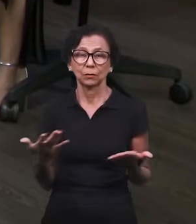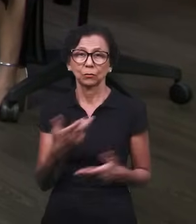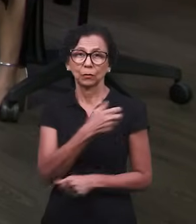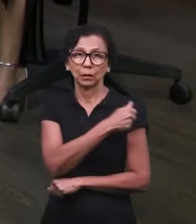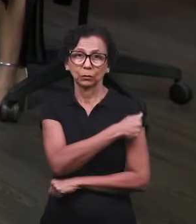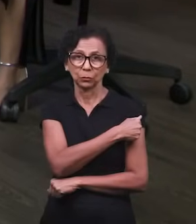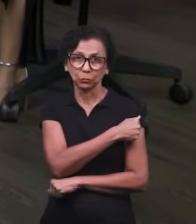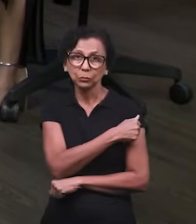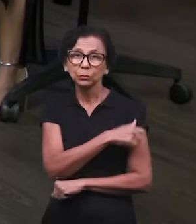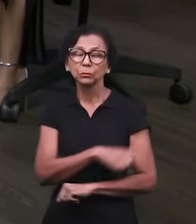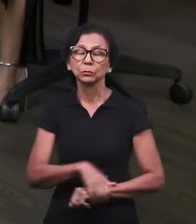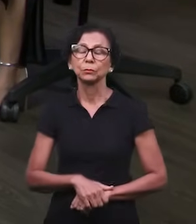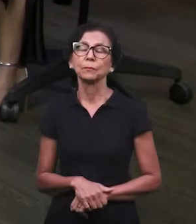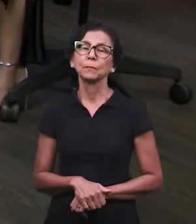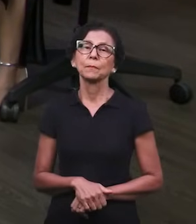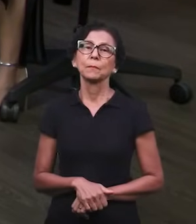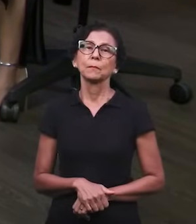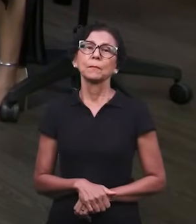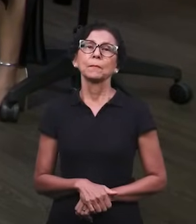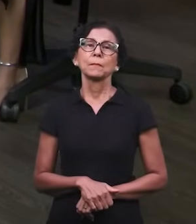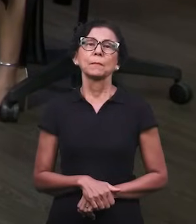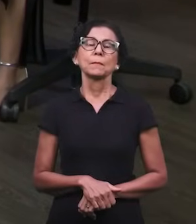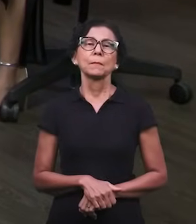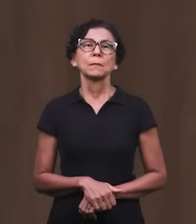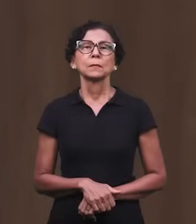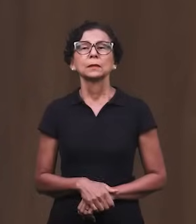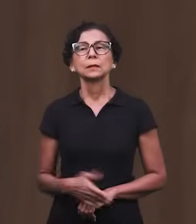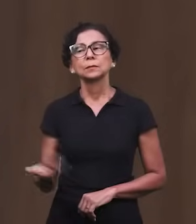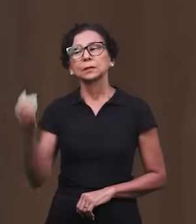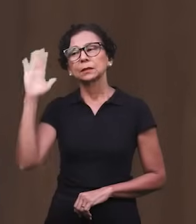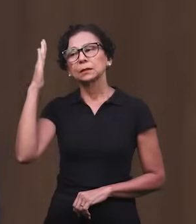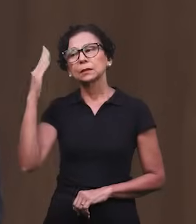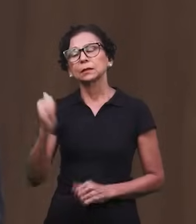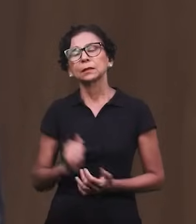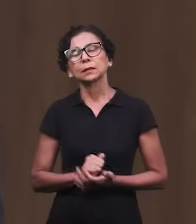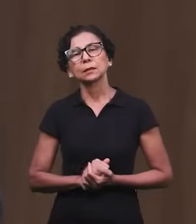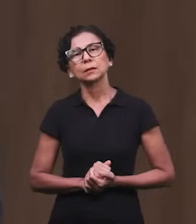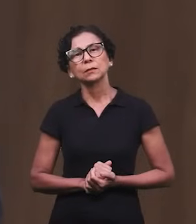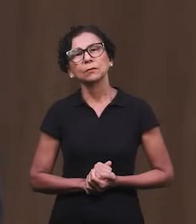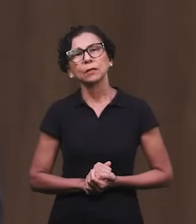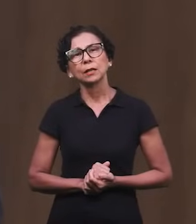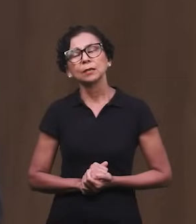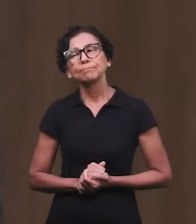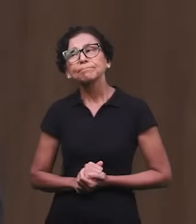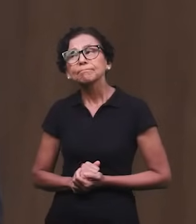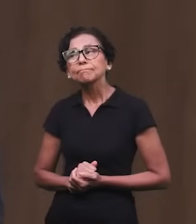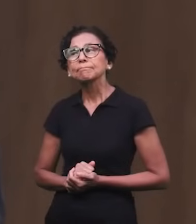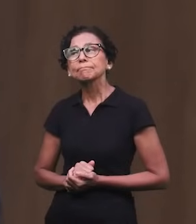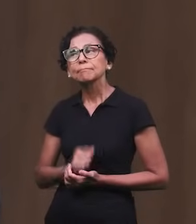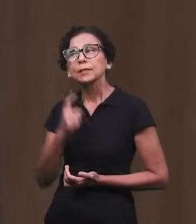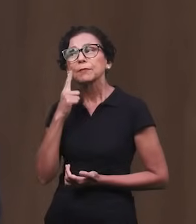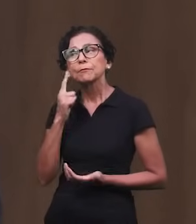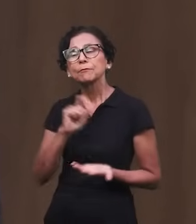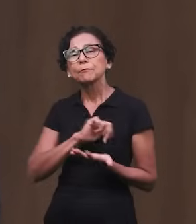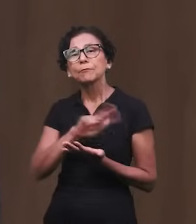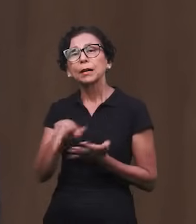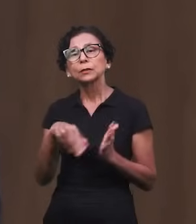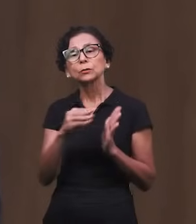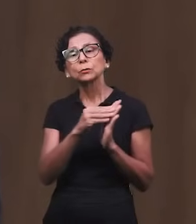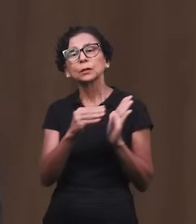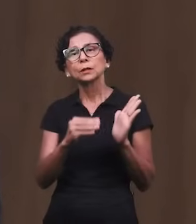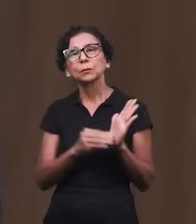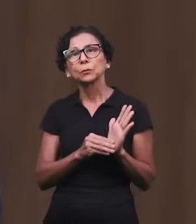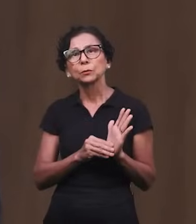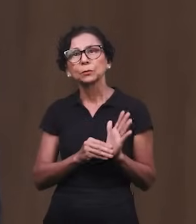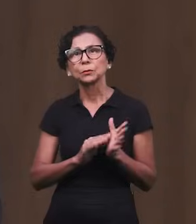conteúdo. E nesse sentido, eu entendo que a palavra de Deus, nós que não temos uma formação, apesar de sermos professores,